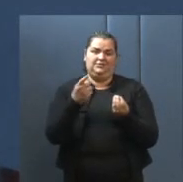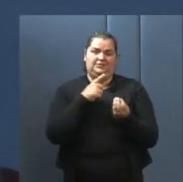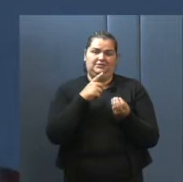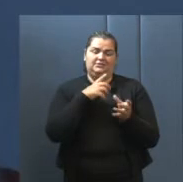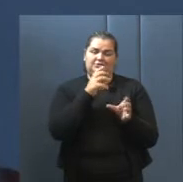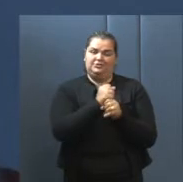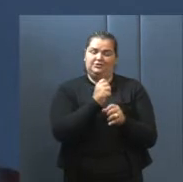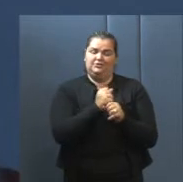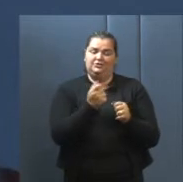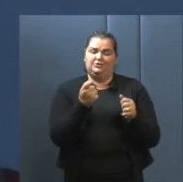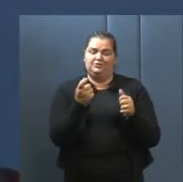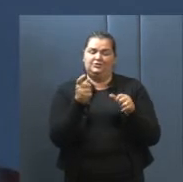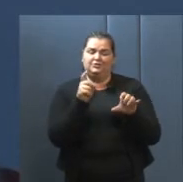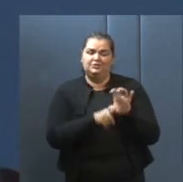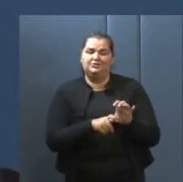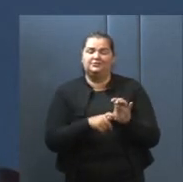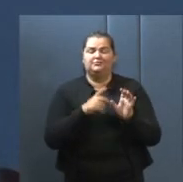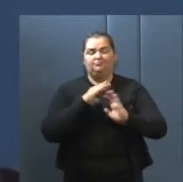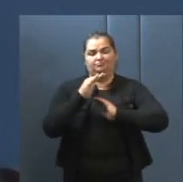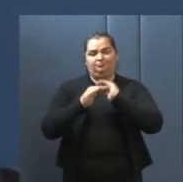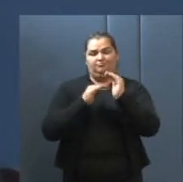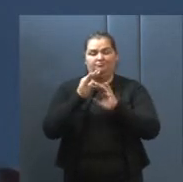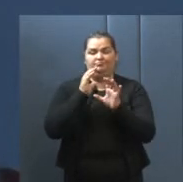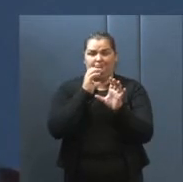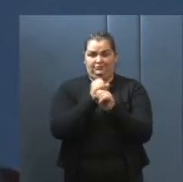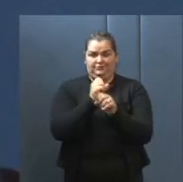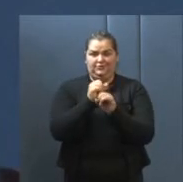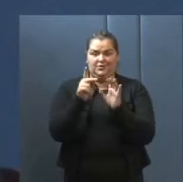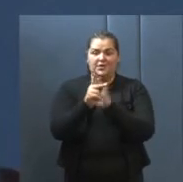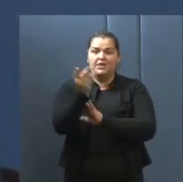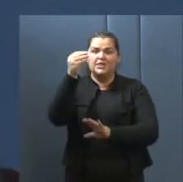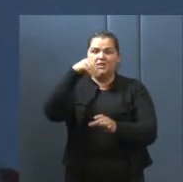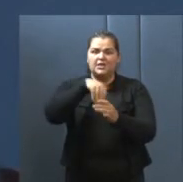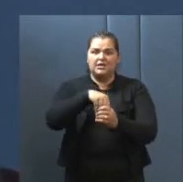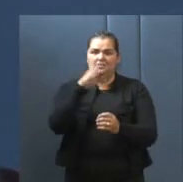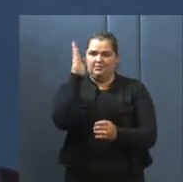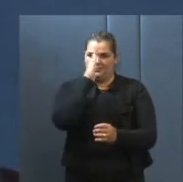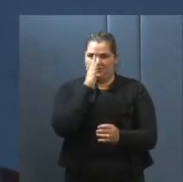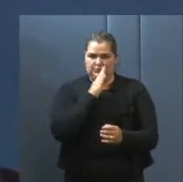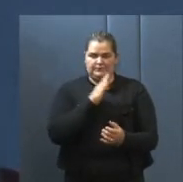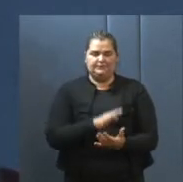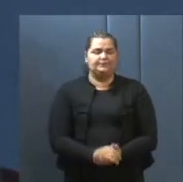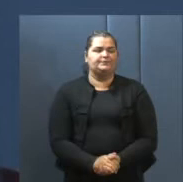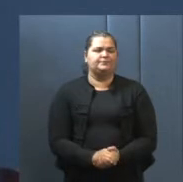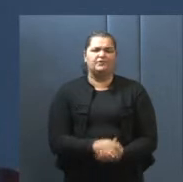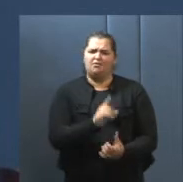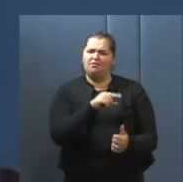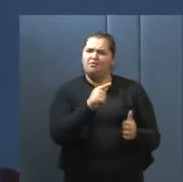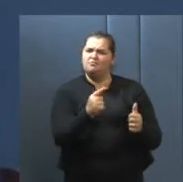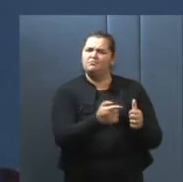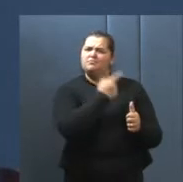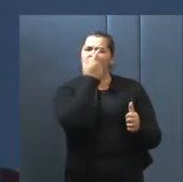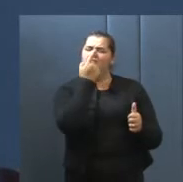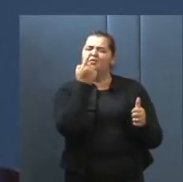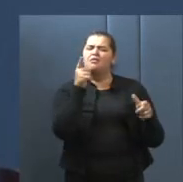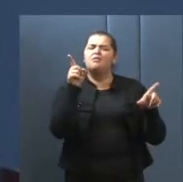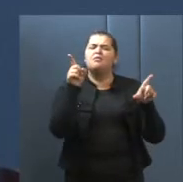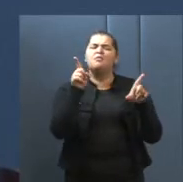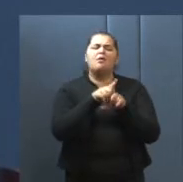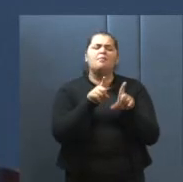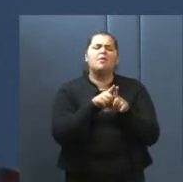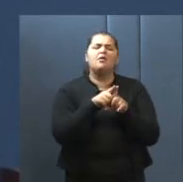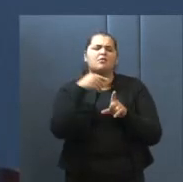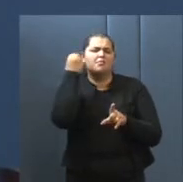de dívida e recuperação no Brasil, internamente de maneira primordial, mas também trazendo um pouco da